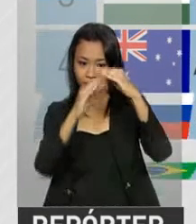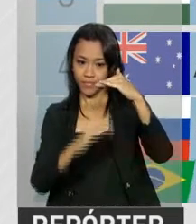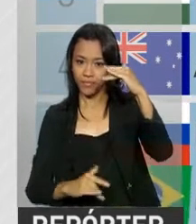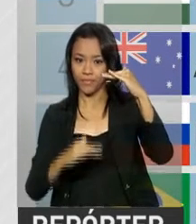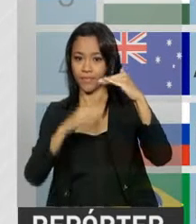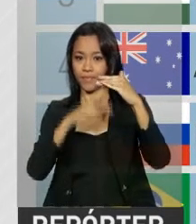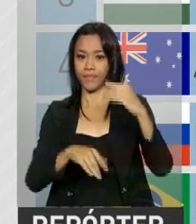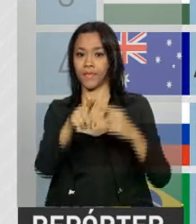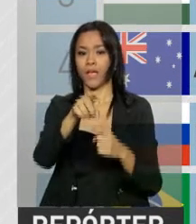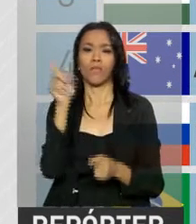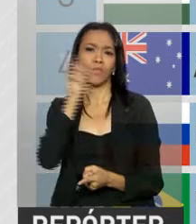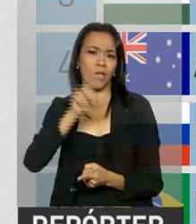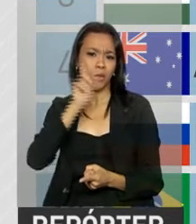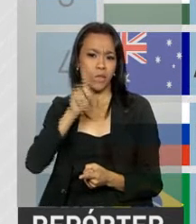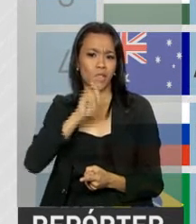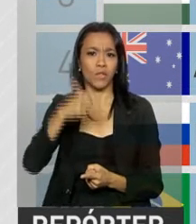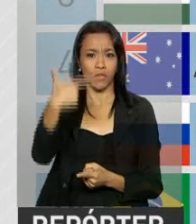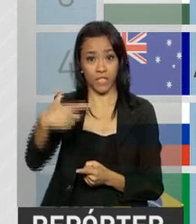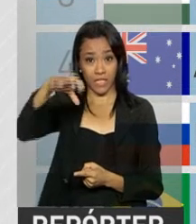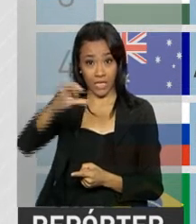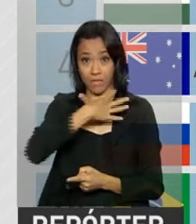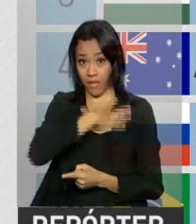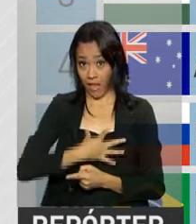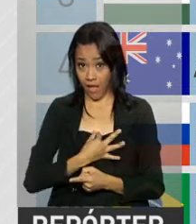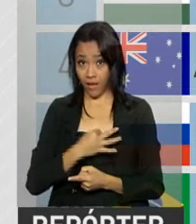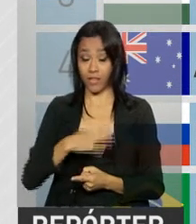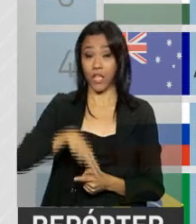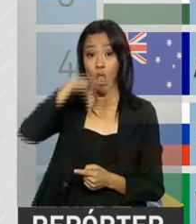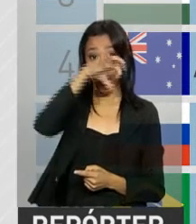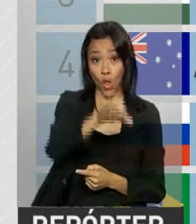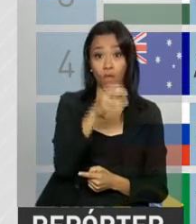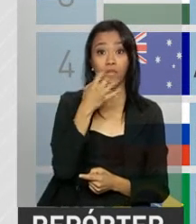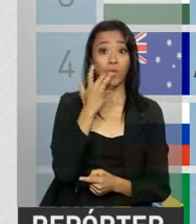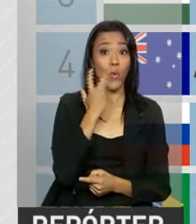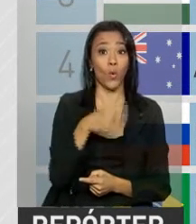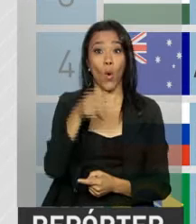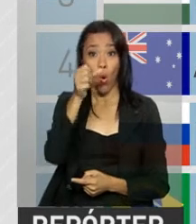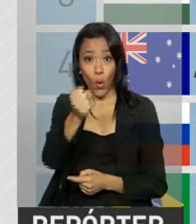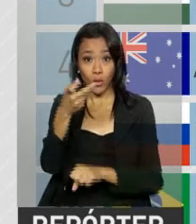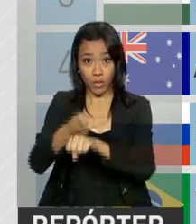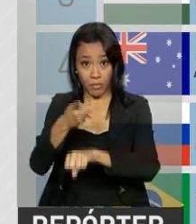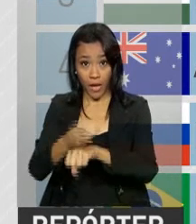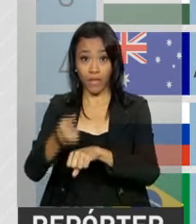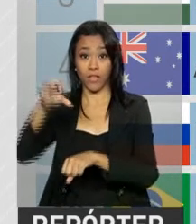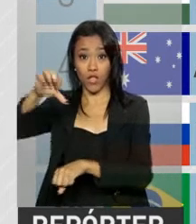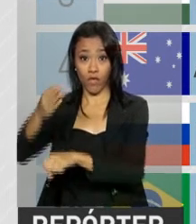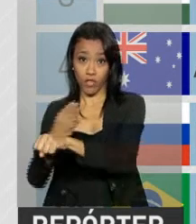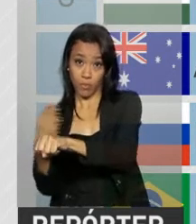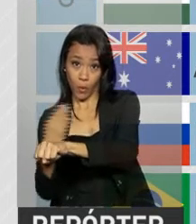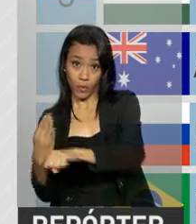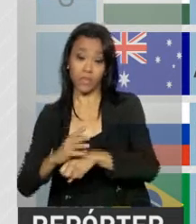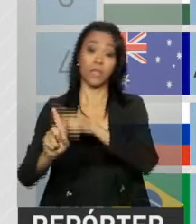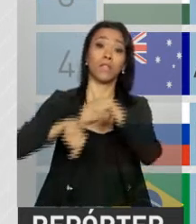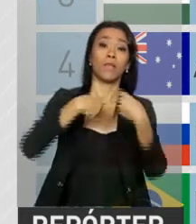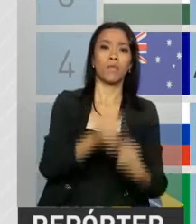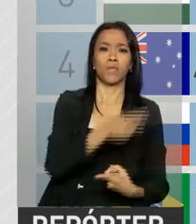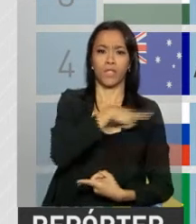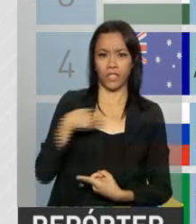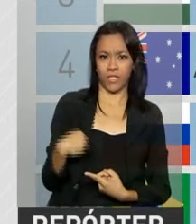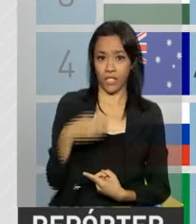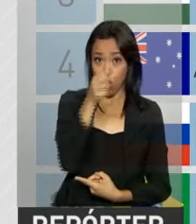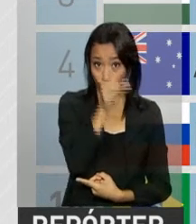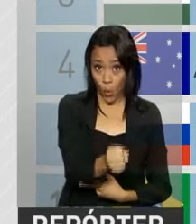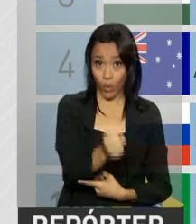Estados Unidos estão na frente com 26 medalhas. São 9 de ouro, 8 de prata e 9 de bronze. Em seguida vem a China com